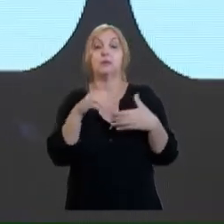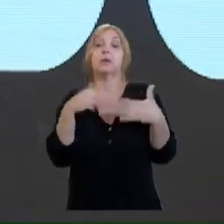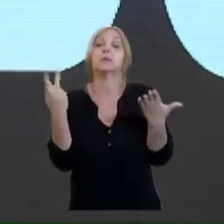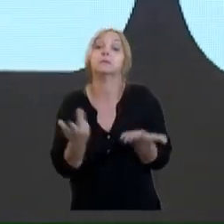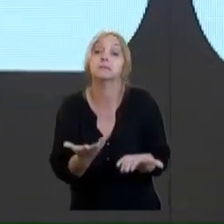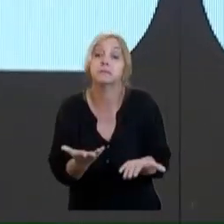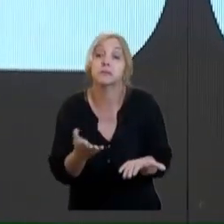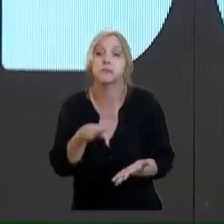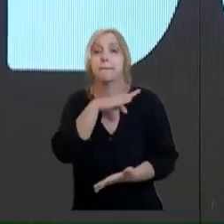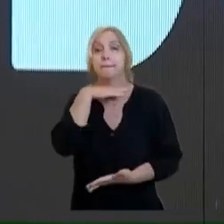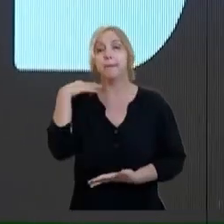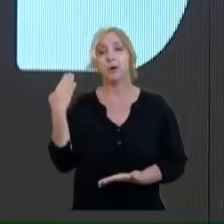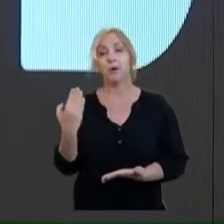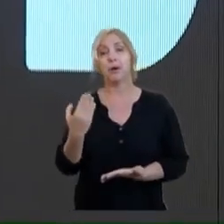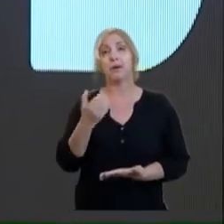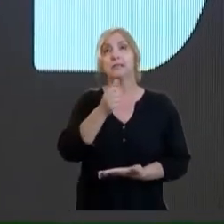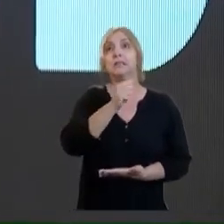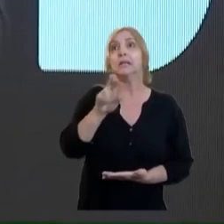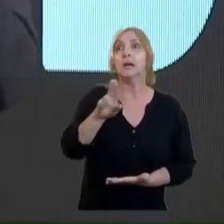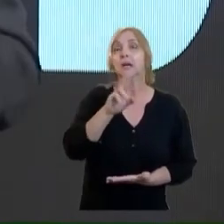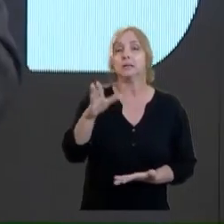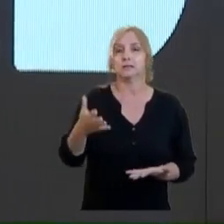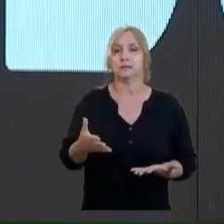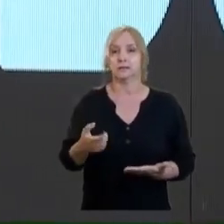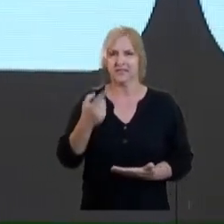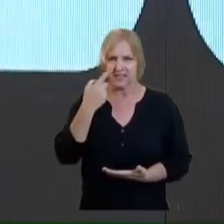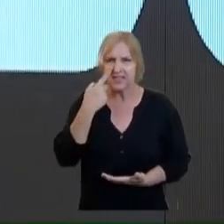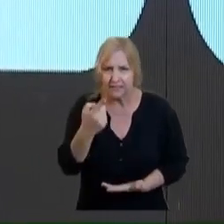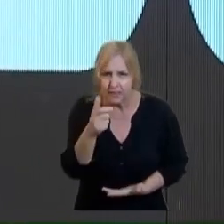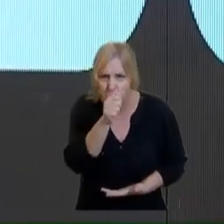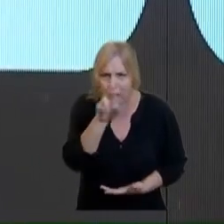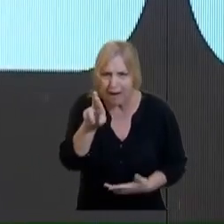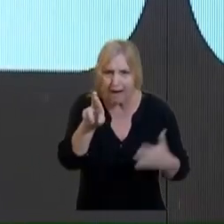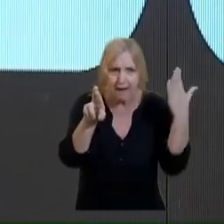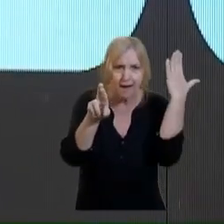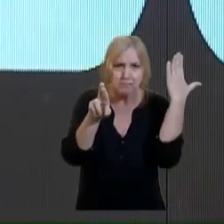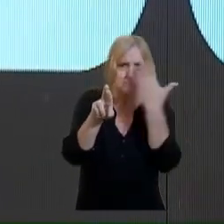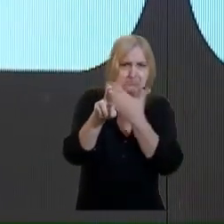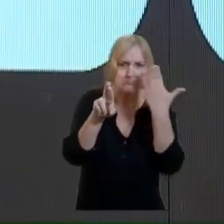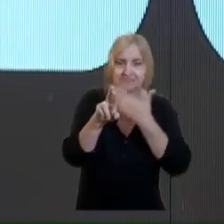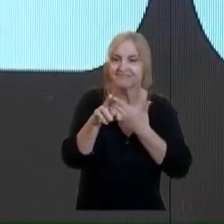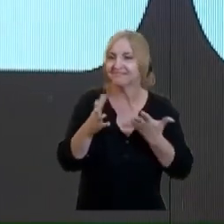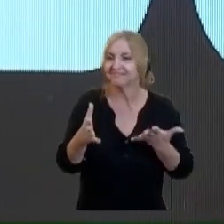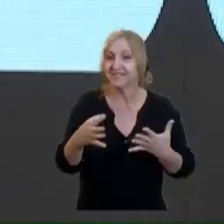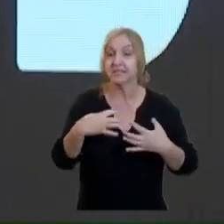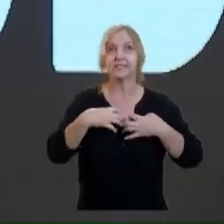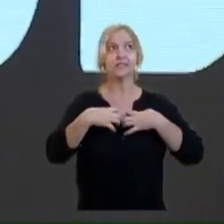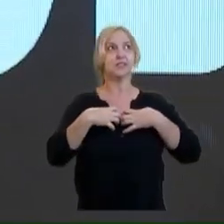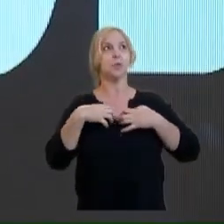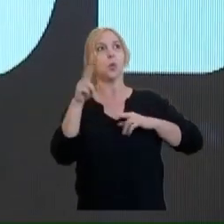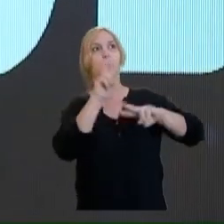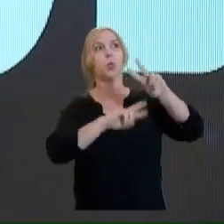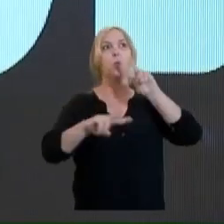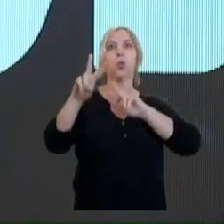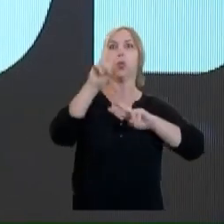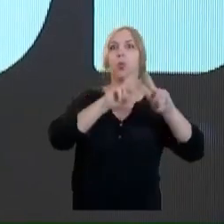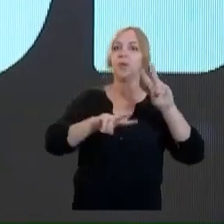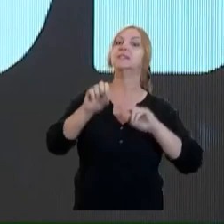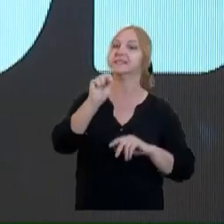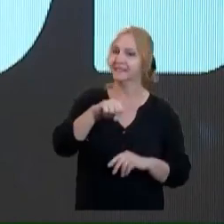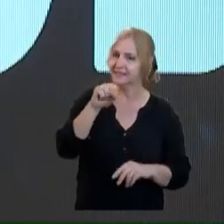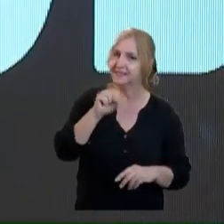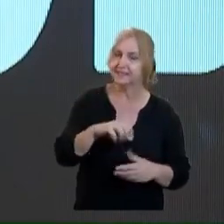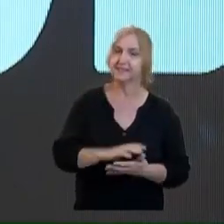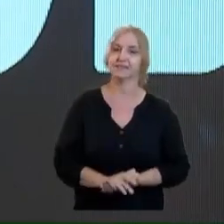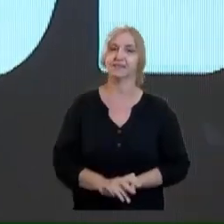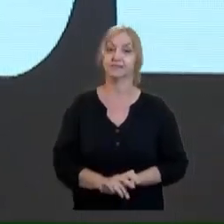morrer. Eu nunca vi o ar, nunca. Já senti o vento.